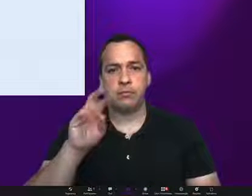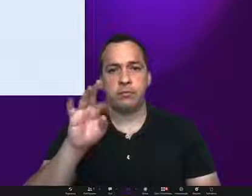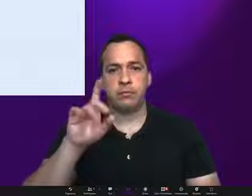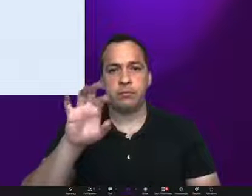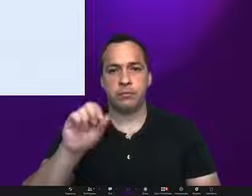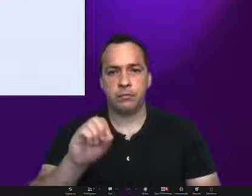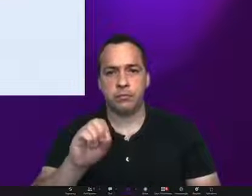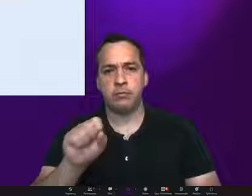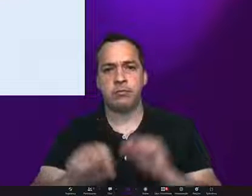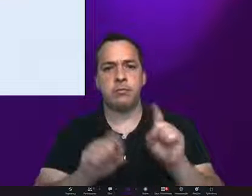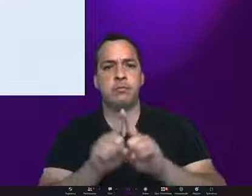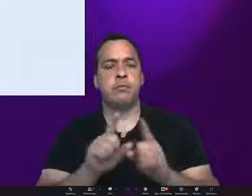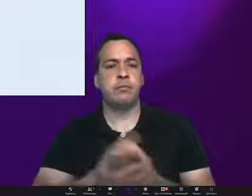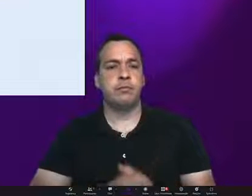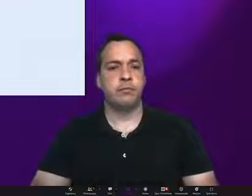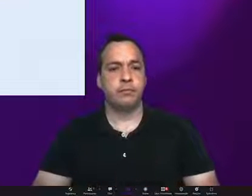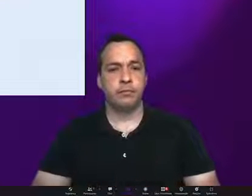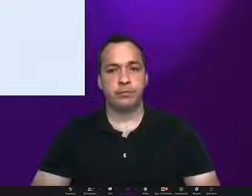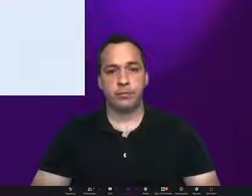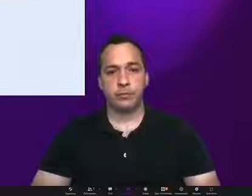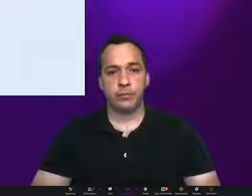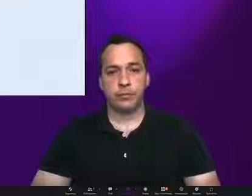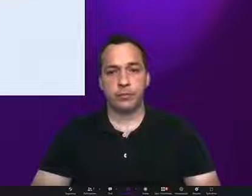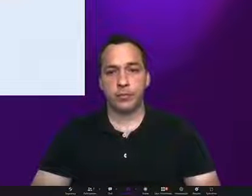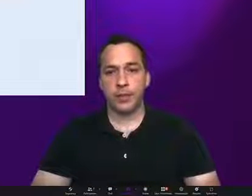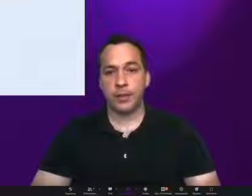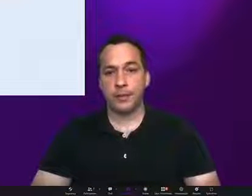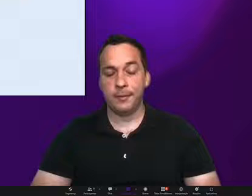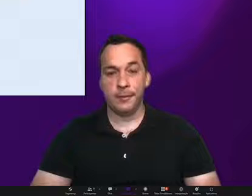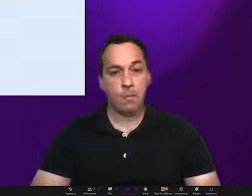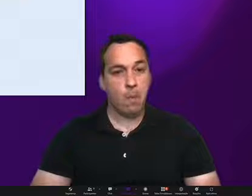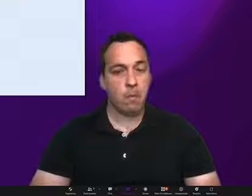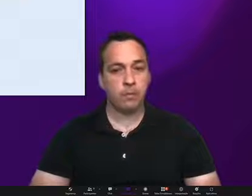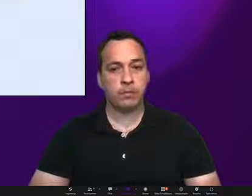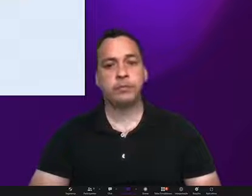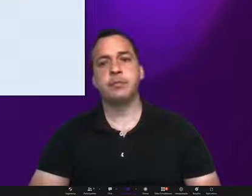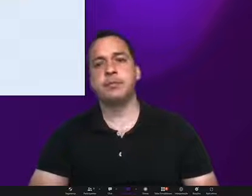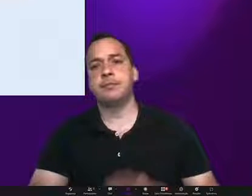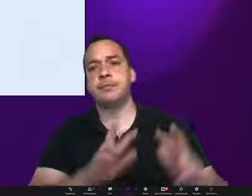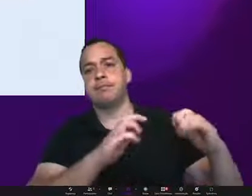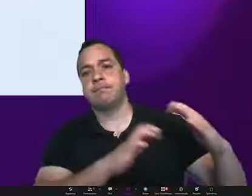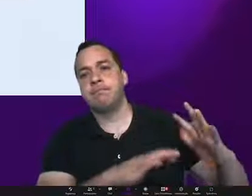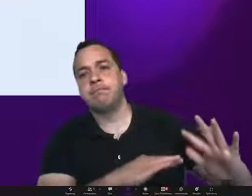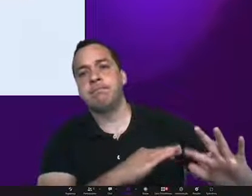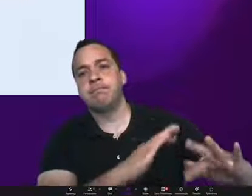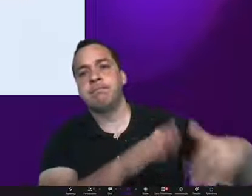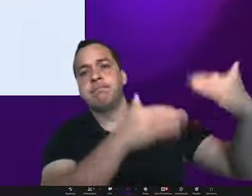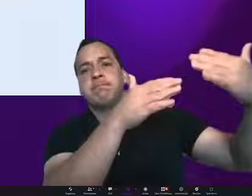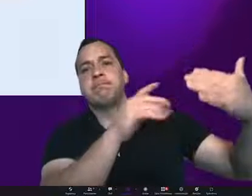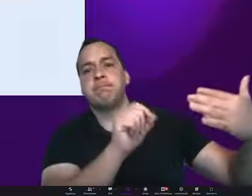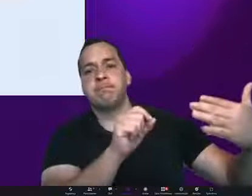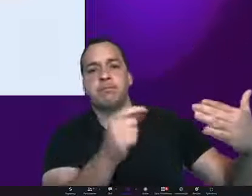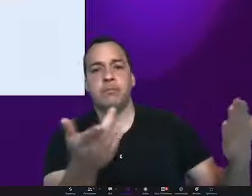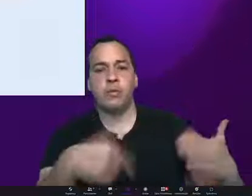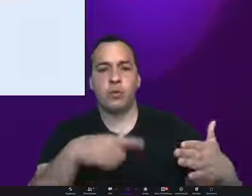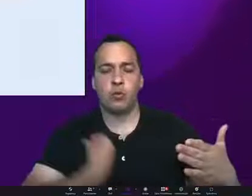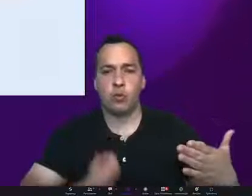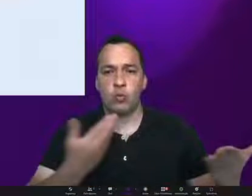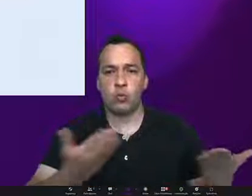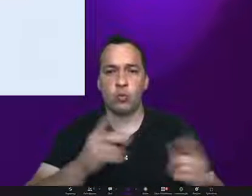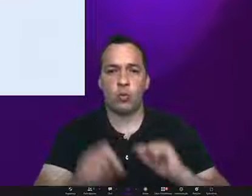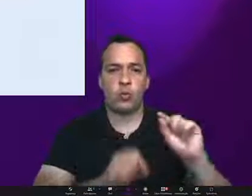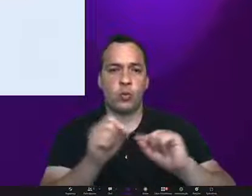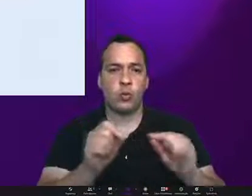não com arsênico. Caminhamos tanto nisso que nós temos, hoje em